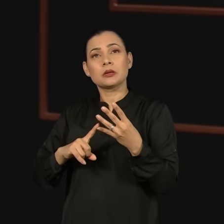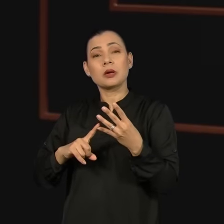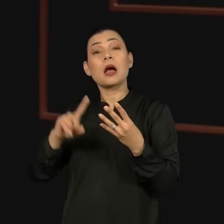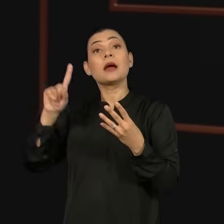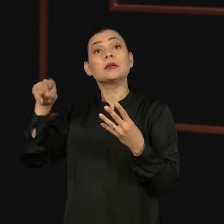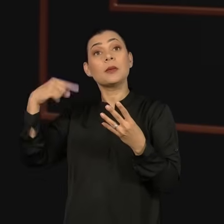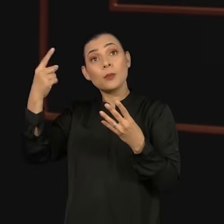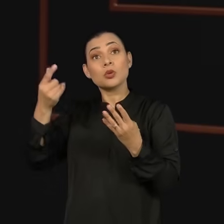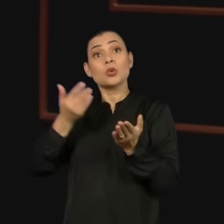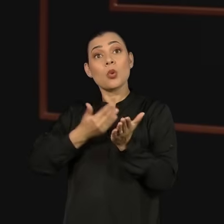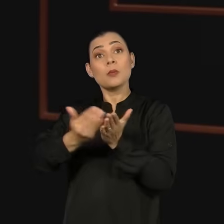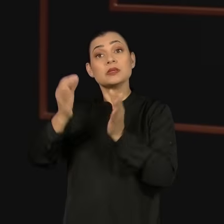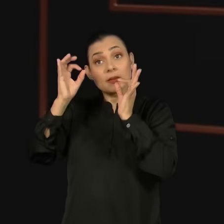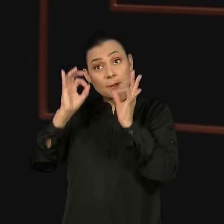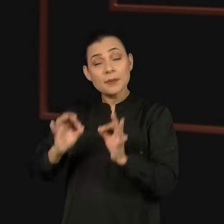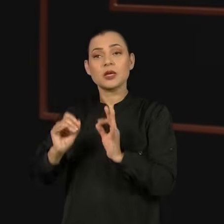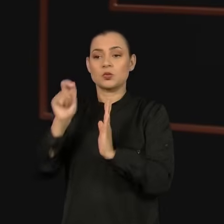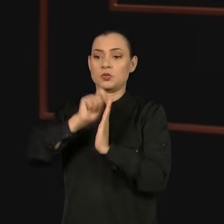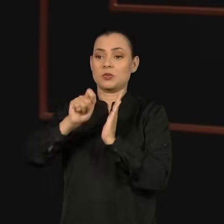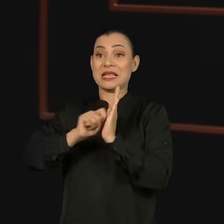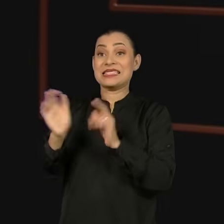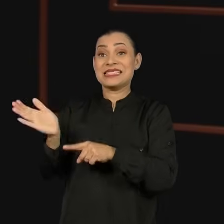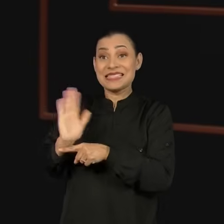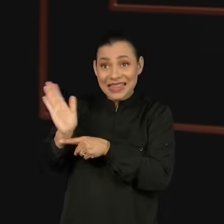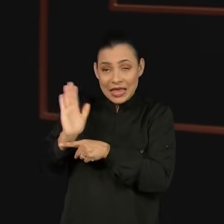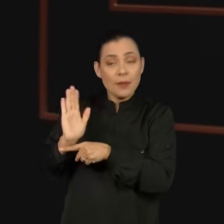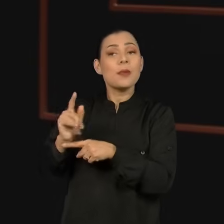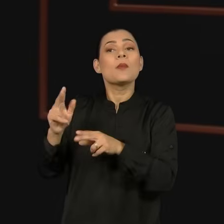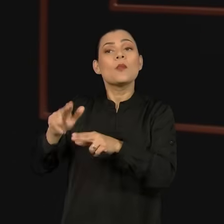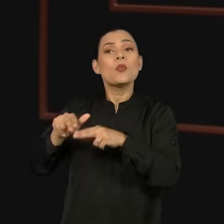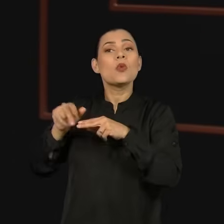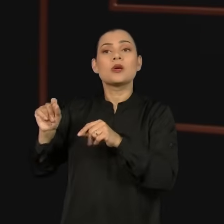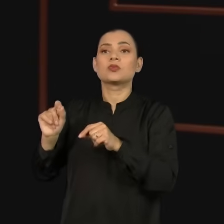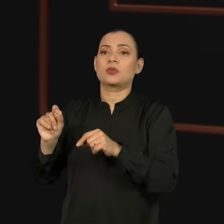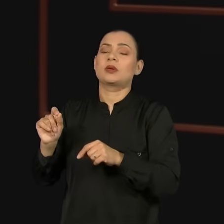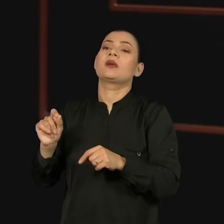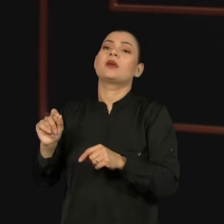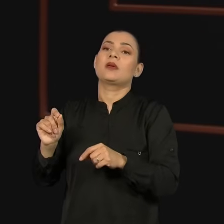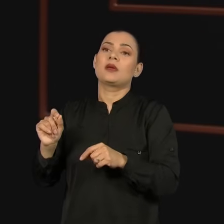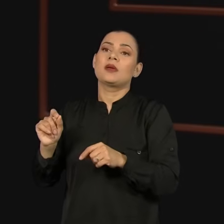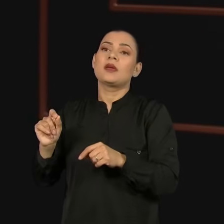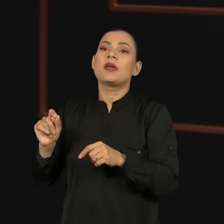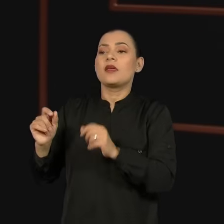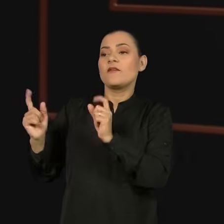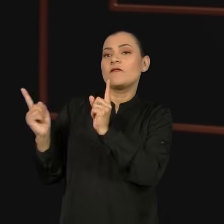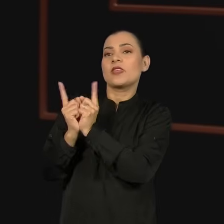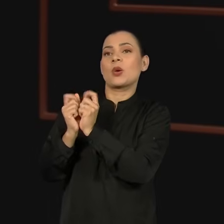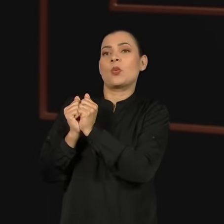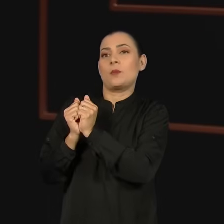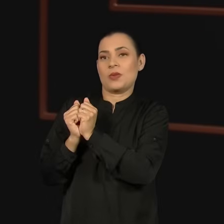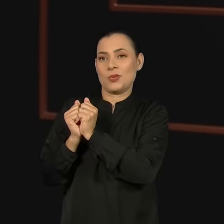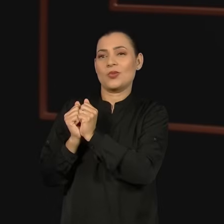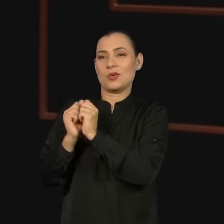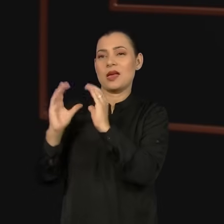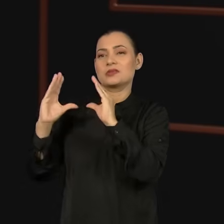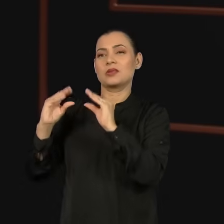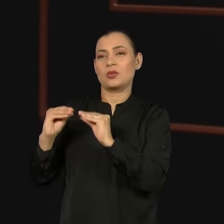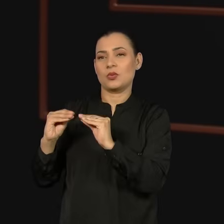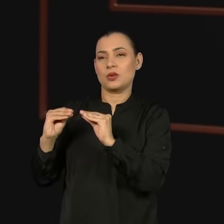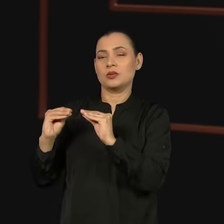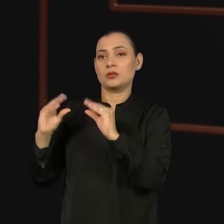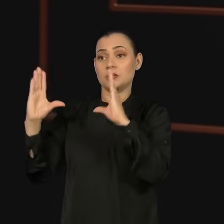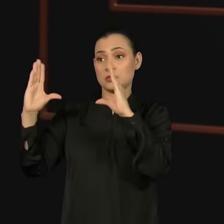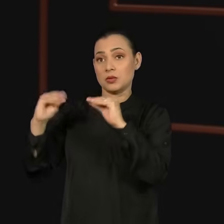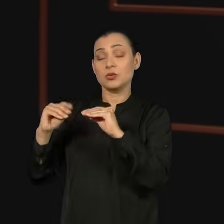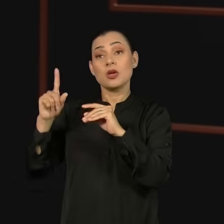eu comecei mesmo a ser roteirista de cinema por causa do Fica Comigo Essa Noite. Porque o produtor, que era produtor dos